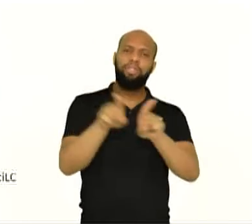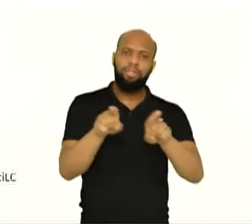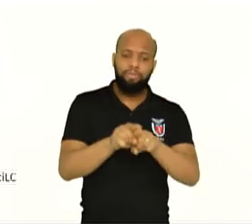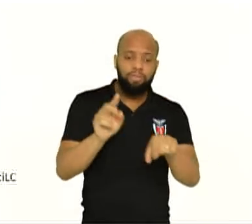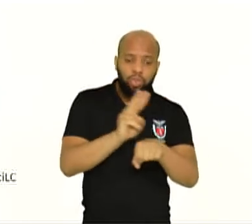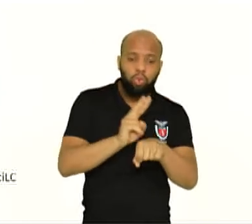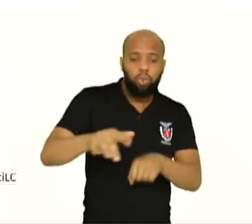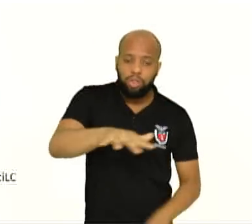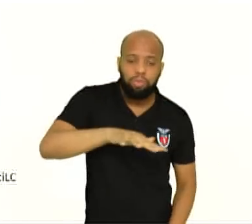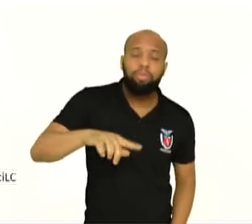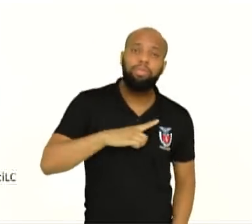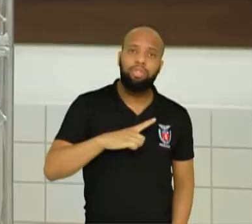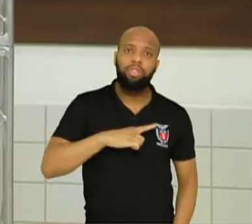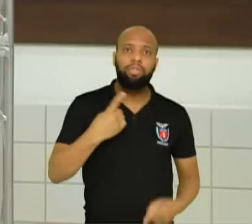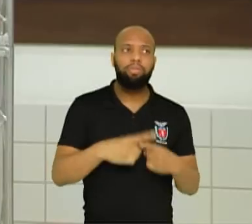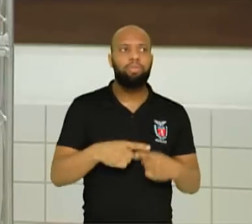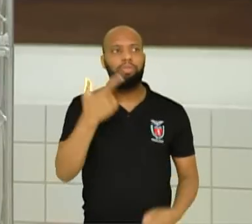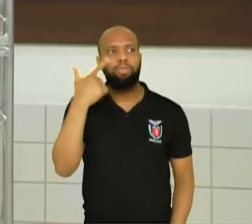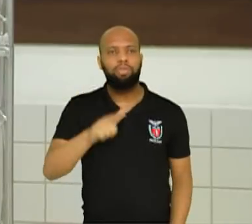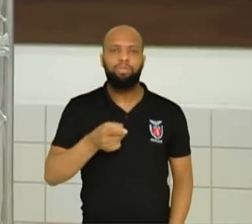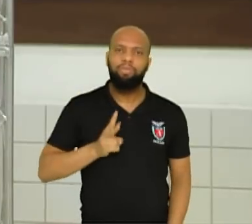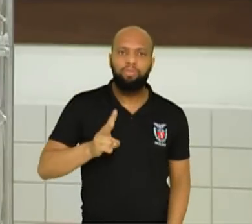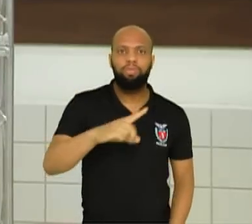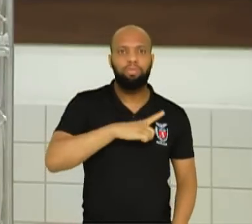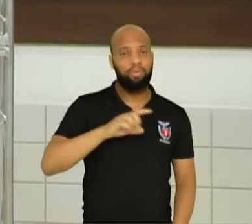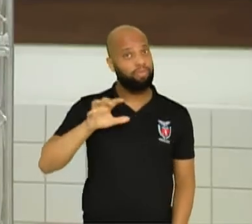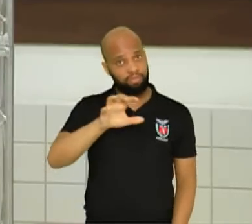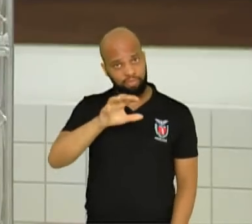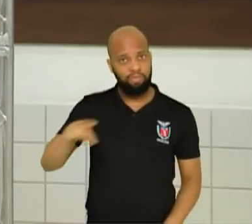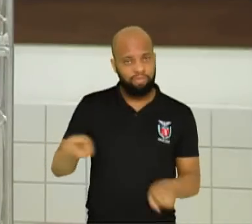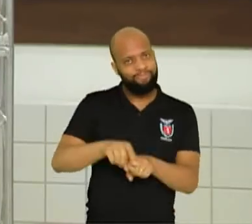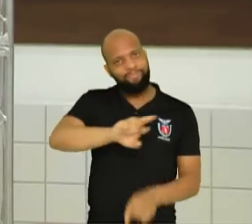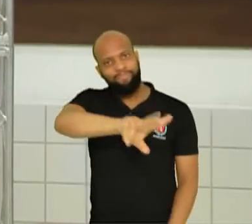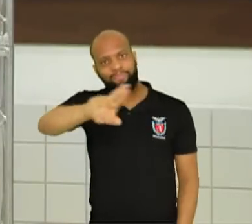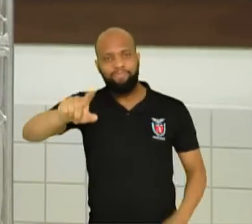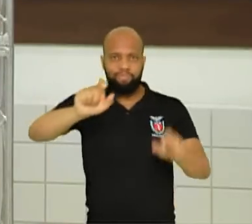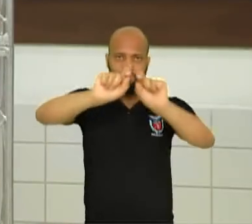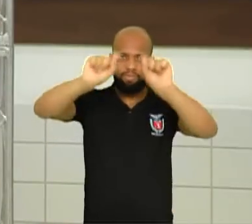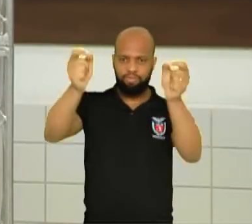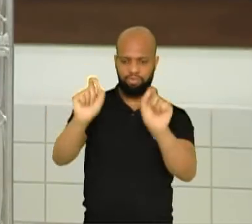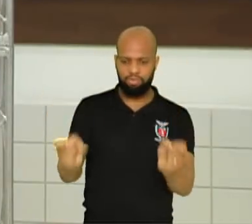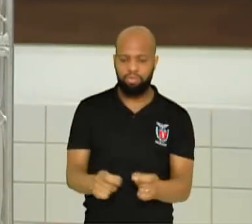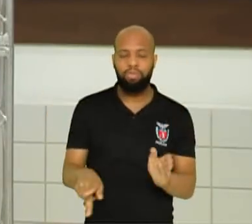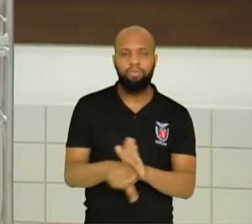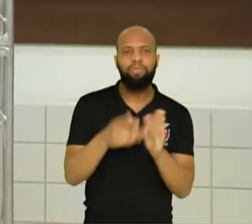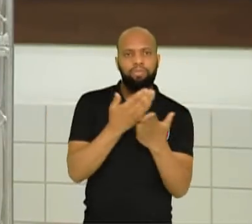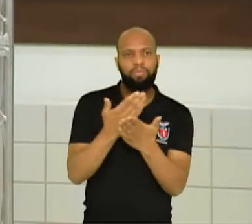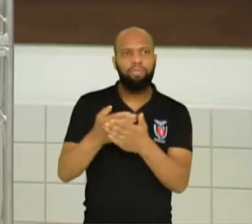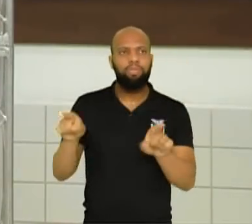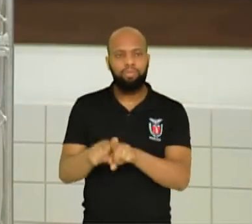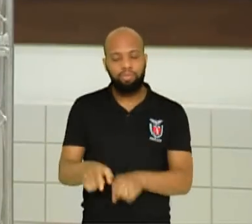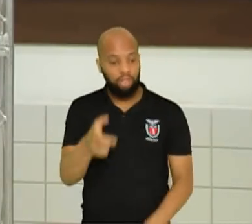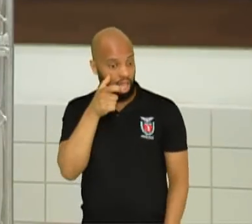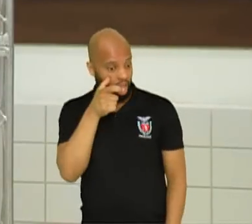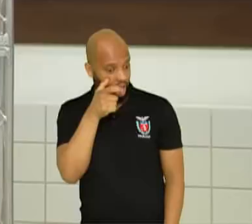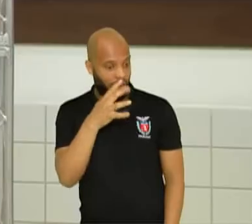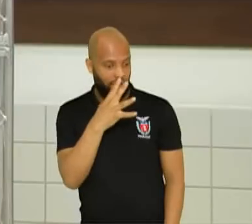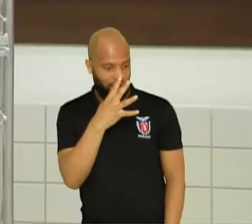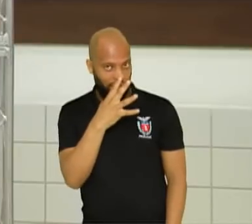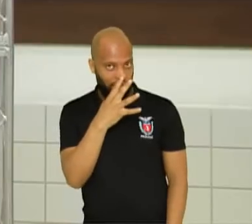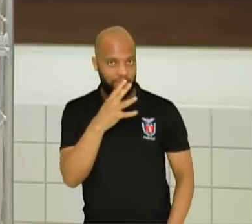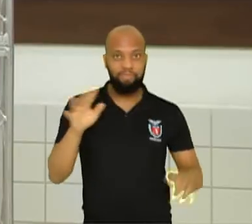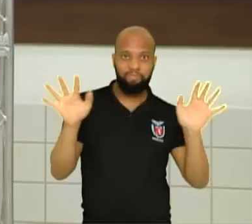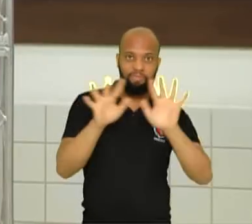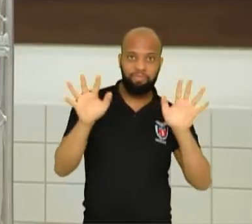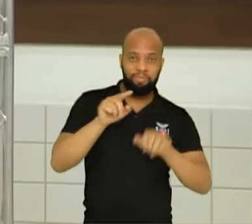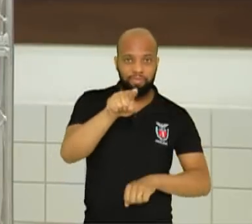do ambiente que a gente tem para a gente poder continuar tendo essa gama de organismos para estudar e para admirar. Take